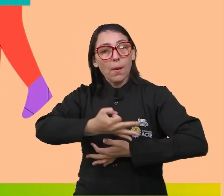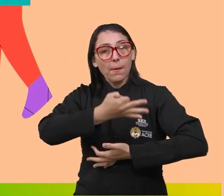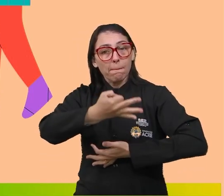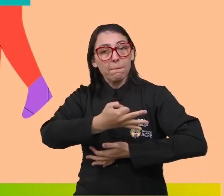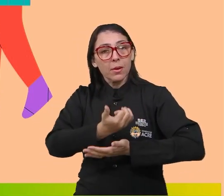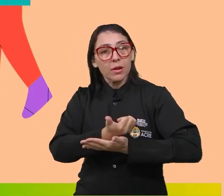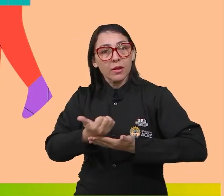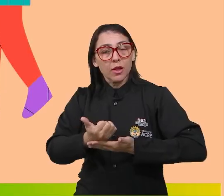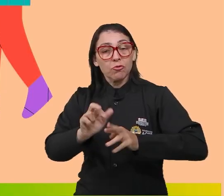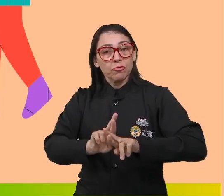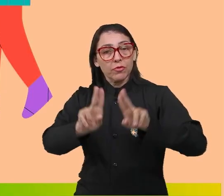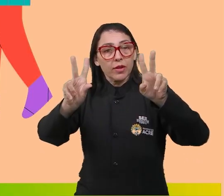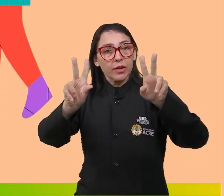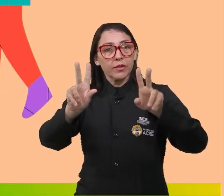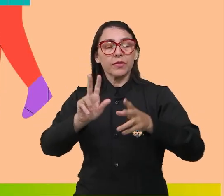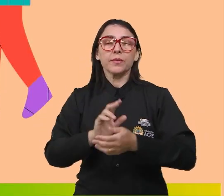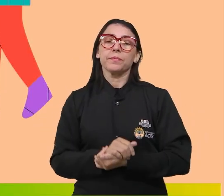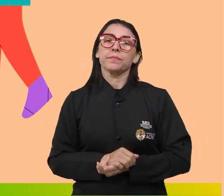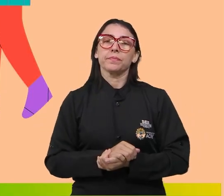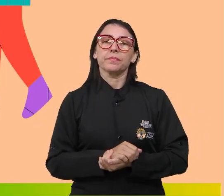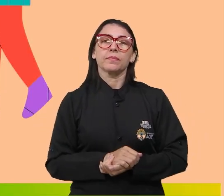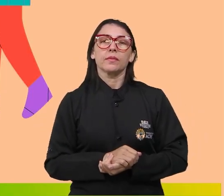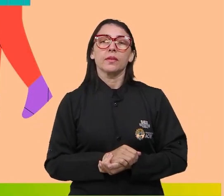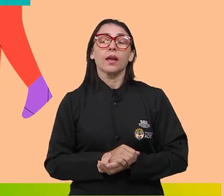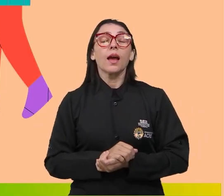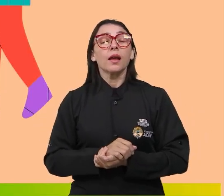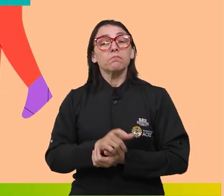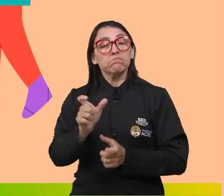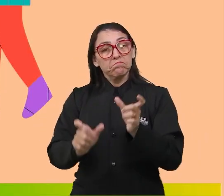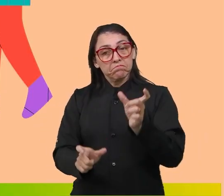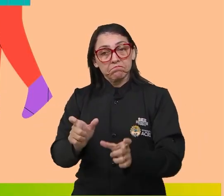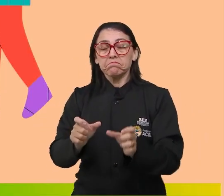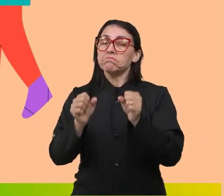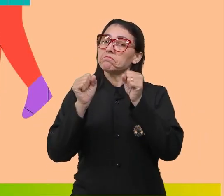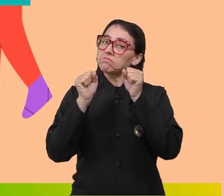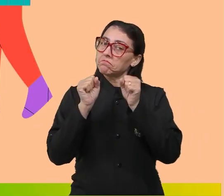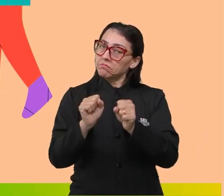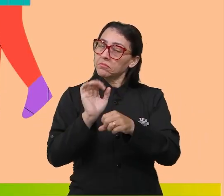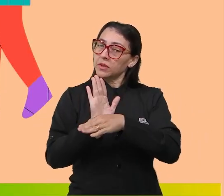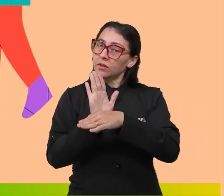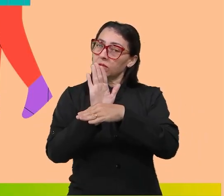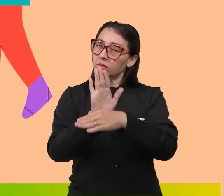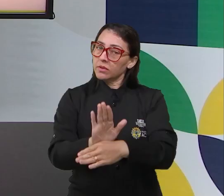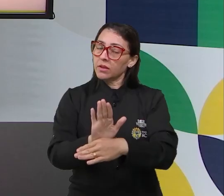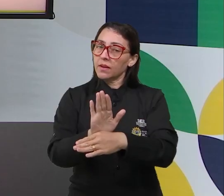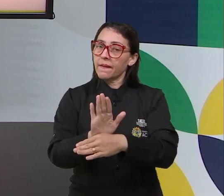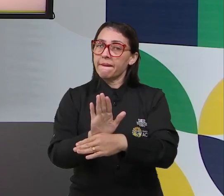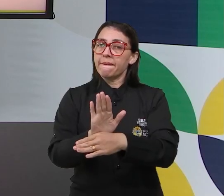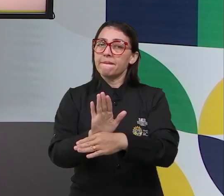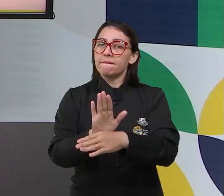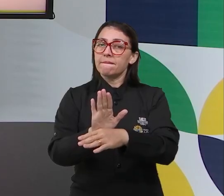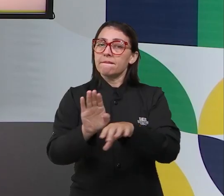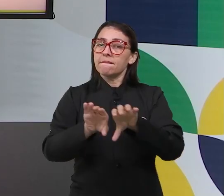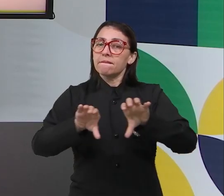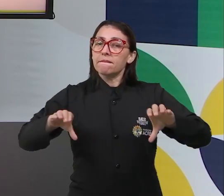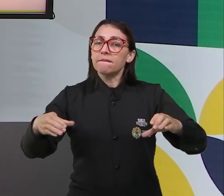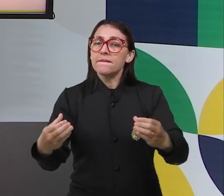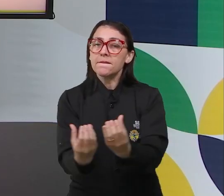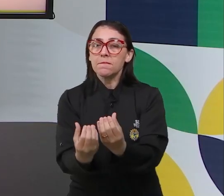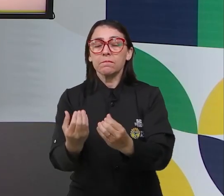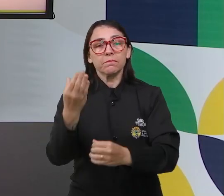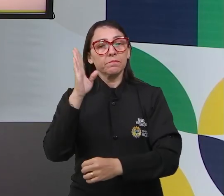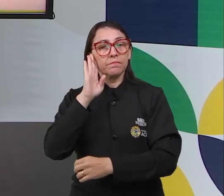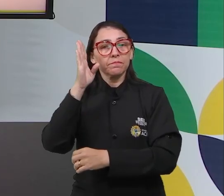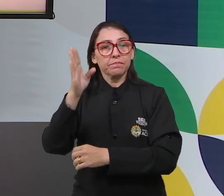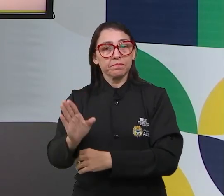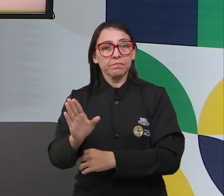ações diferentes. Ou seja, aqui o público, ele, na verdade, esse teatro fórum, ele é um dos principais, né? Ele é